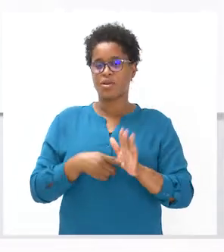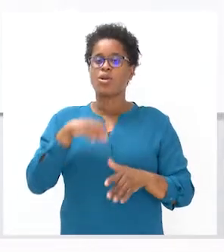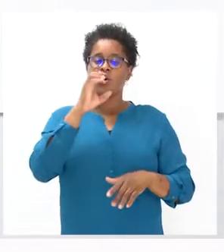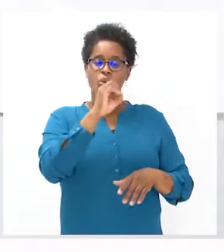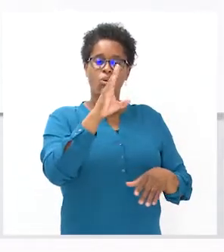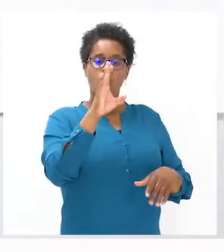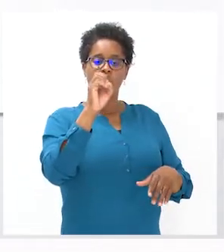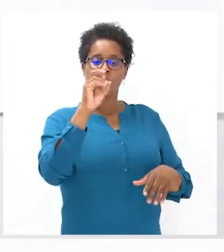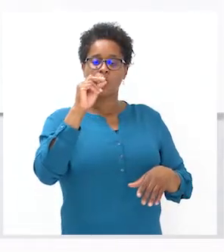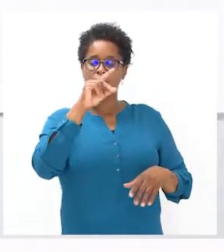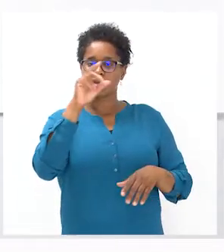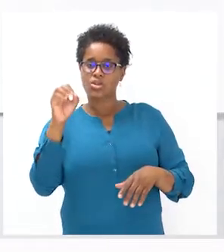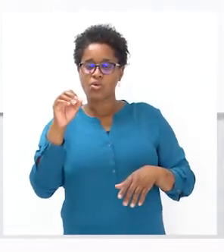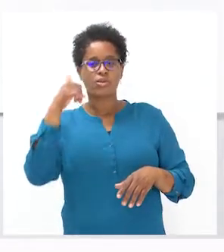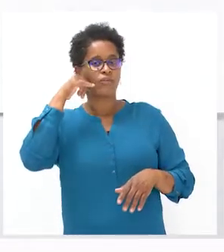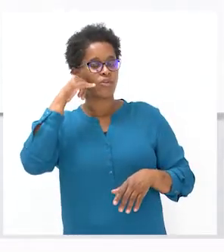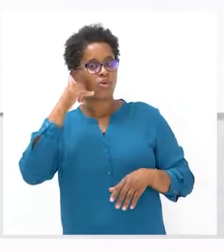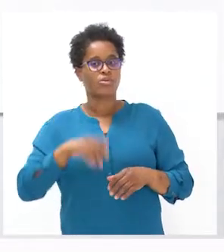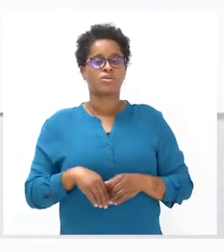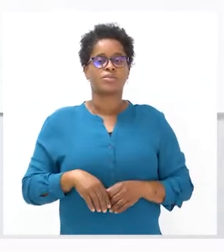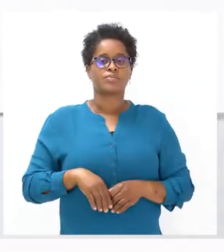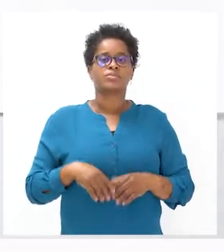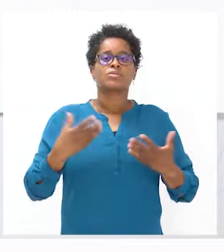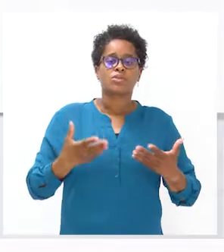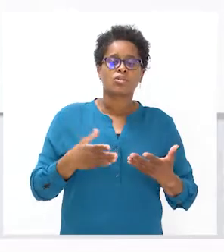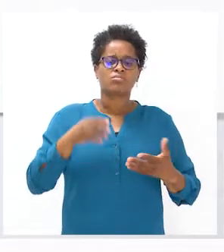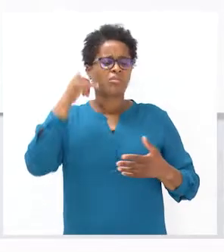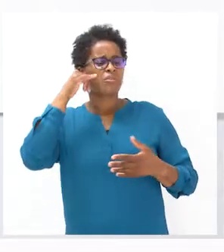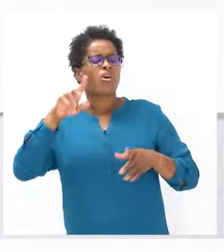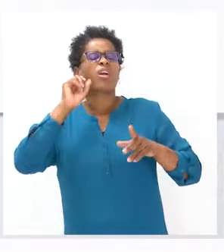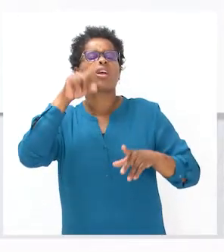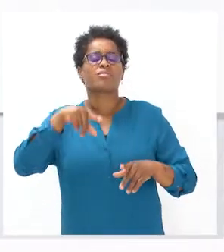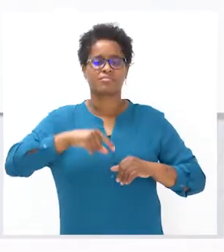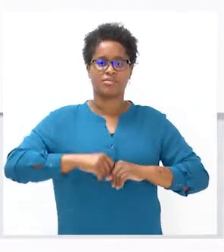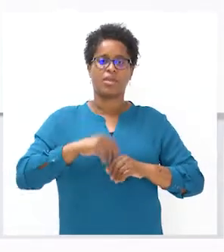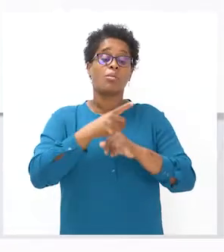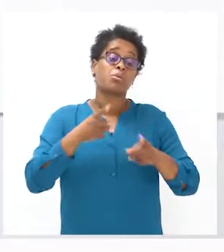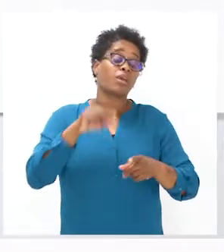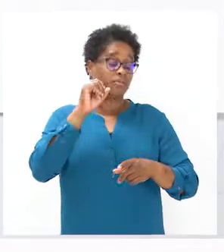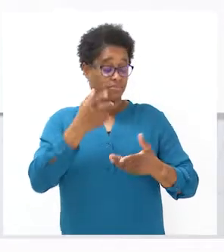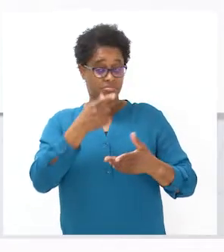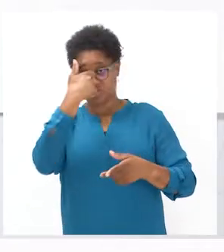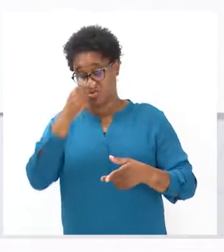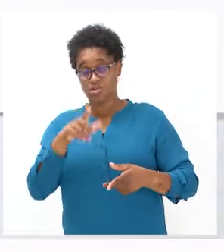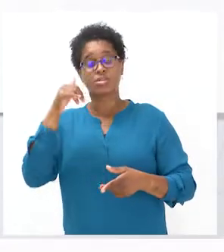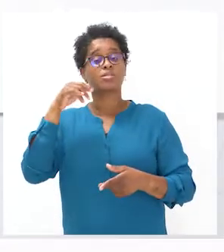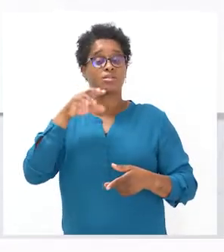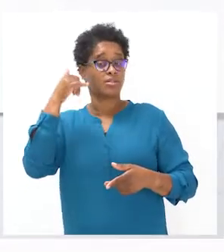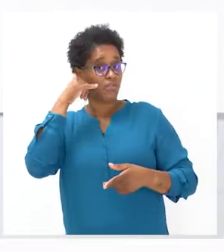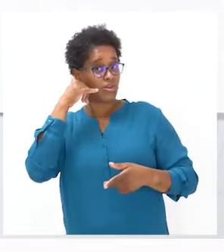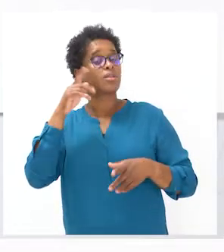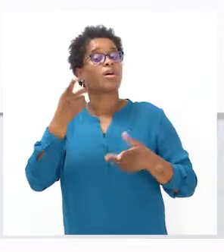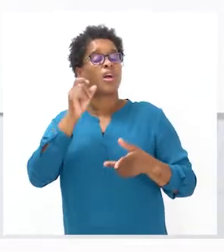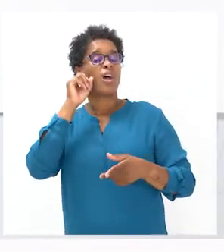João telefonou. O João telefonou. Telefonou a quem? Porque quem telefona, telefona a alguém, não é?